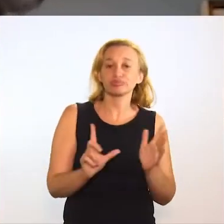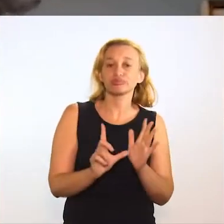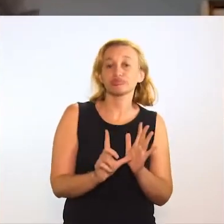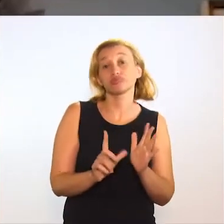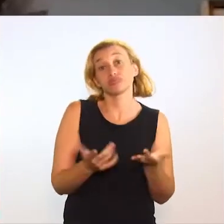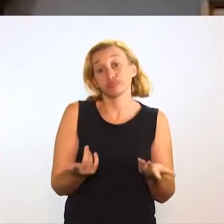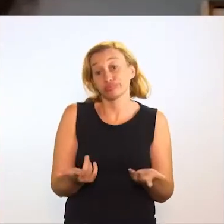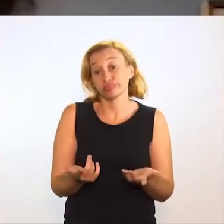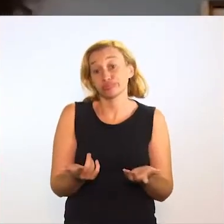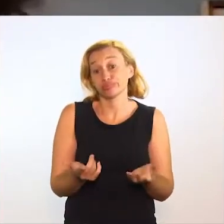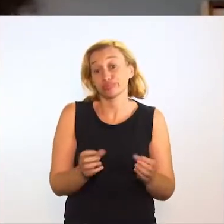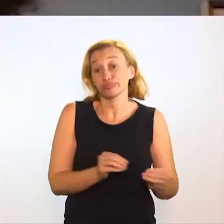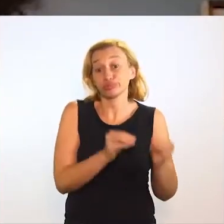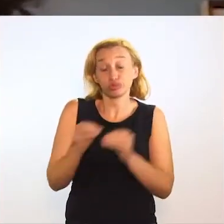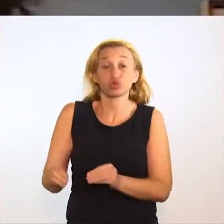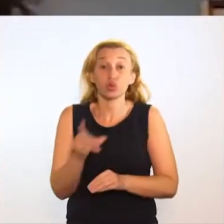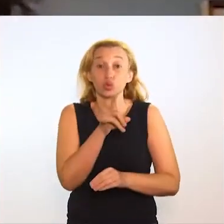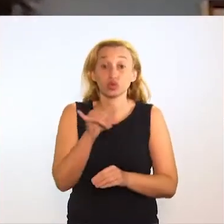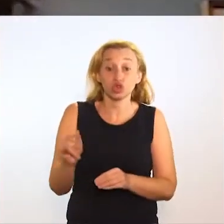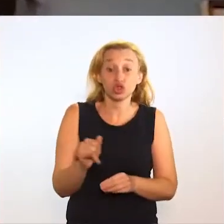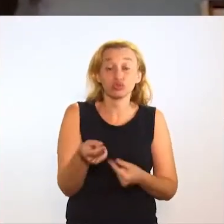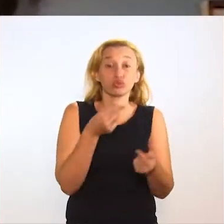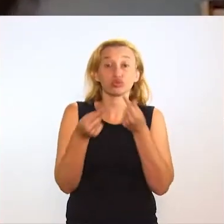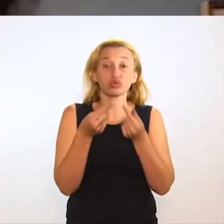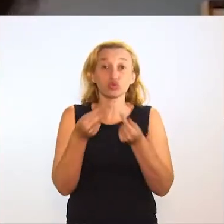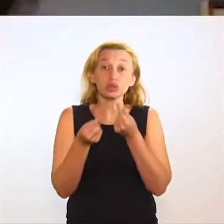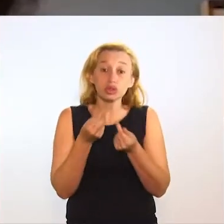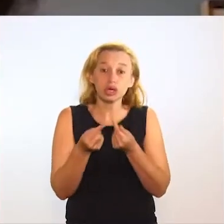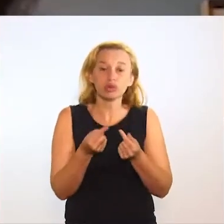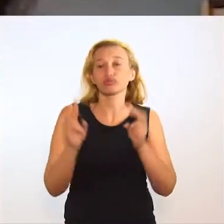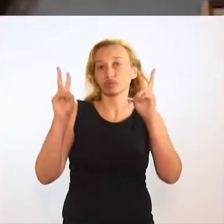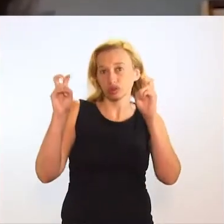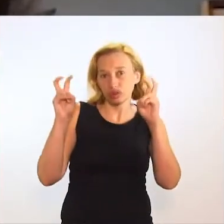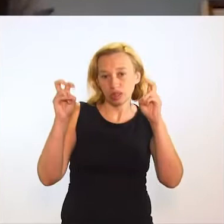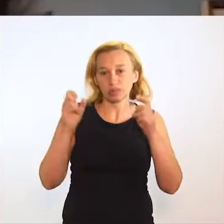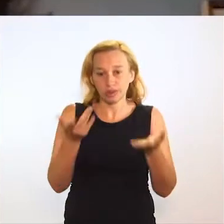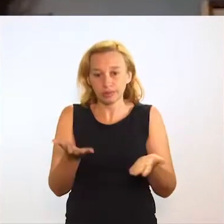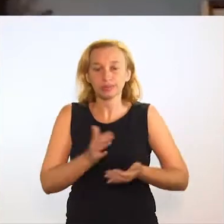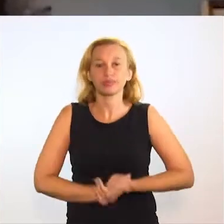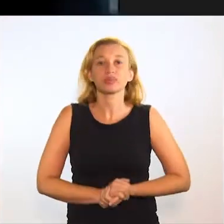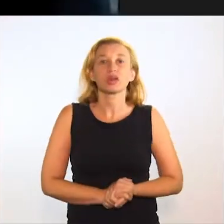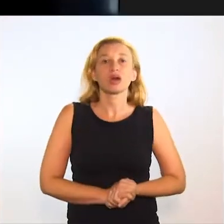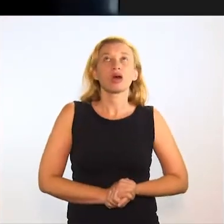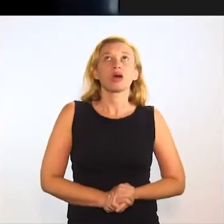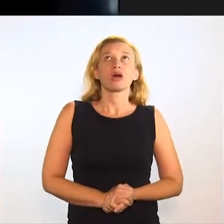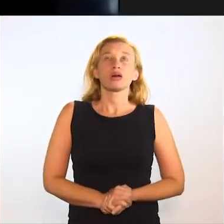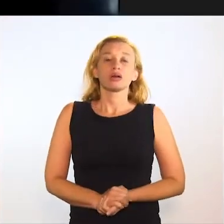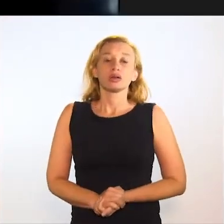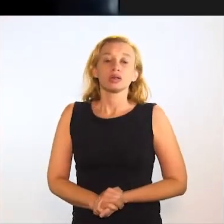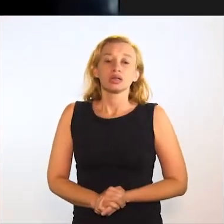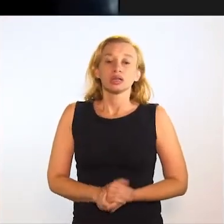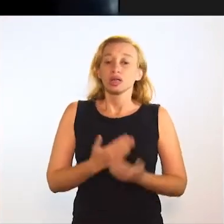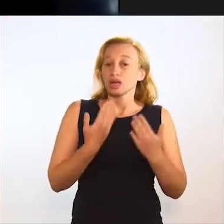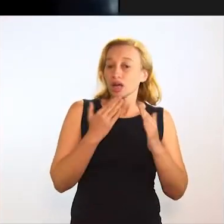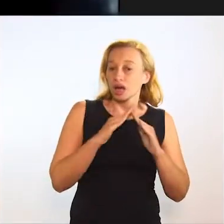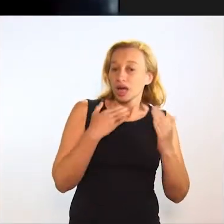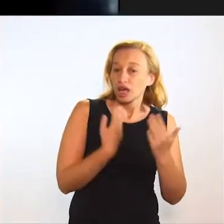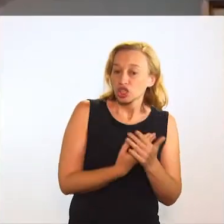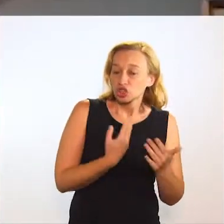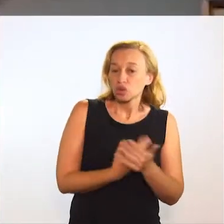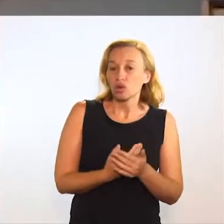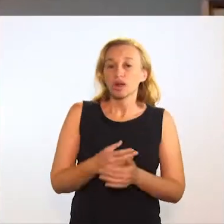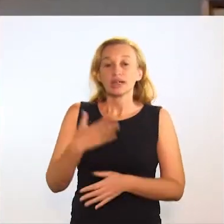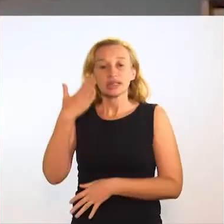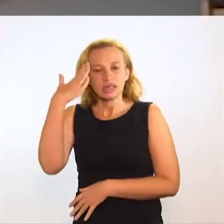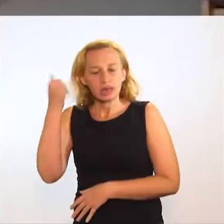adiado, então tem foi toda uma discussão também em torno desse tema. A Escola de